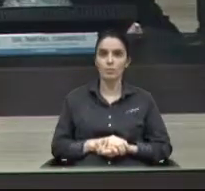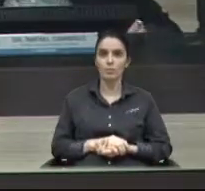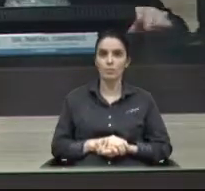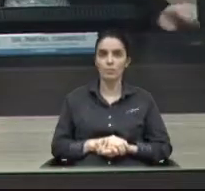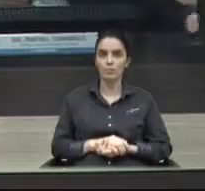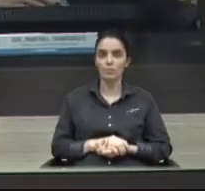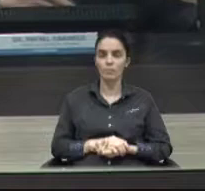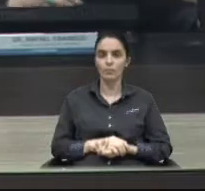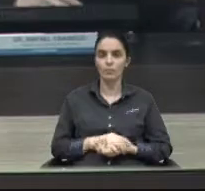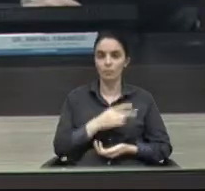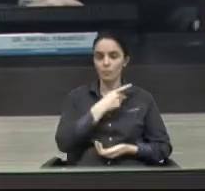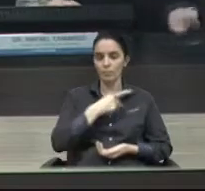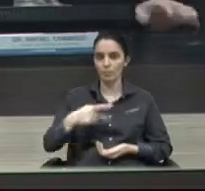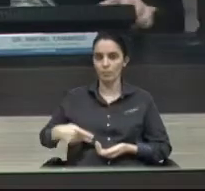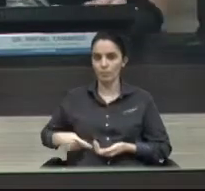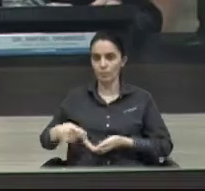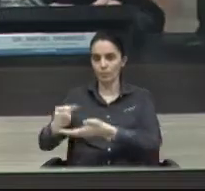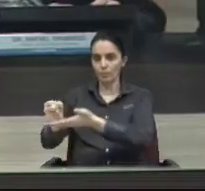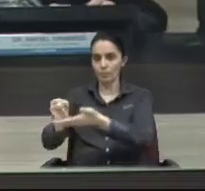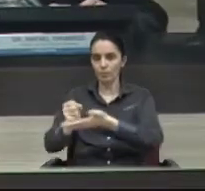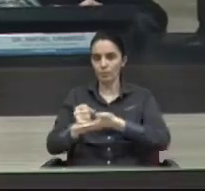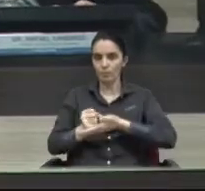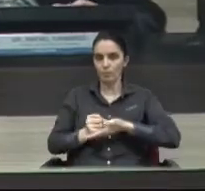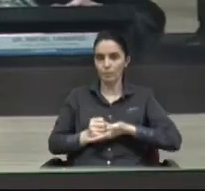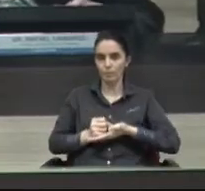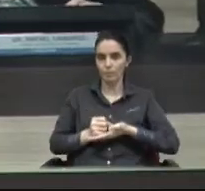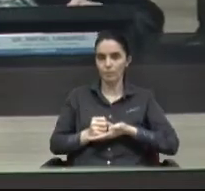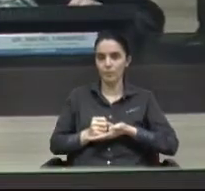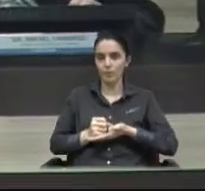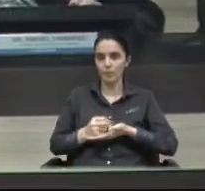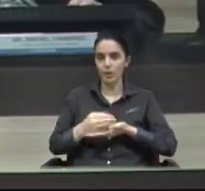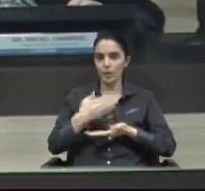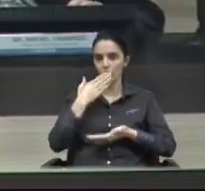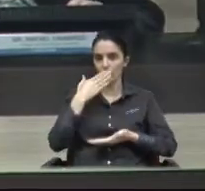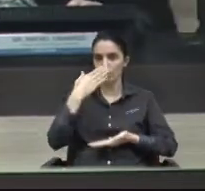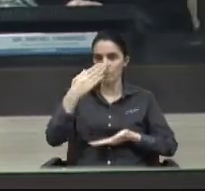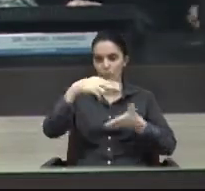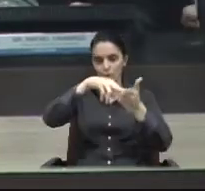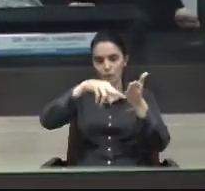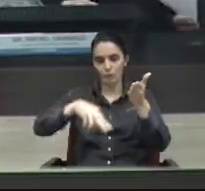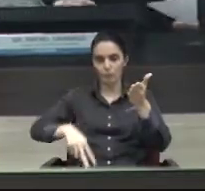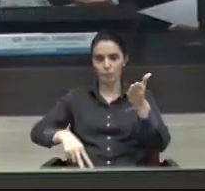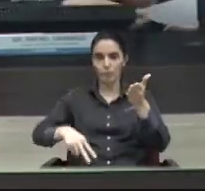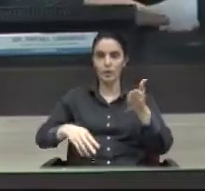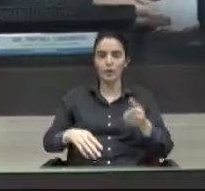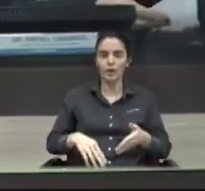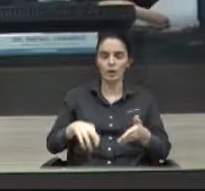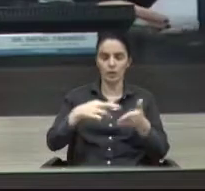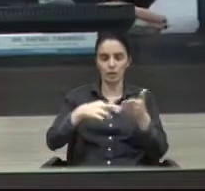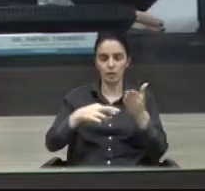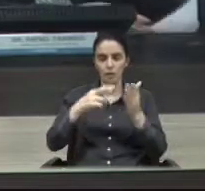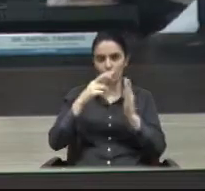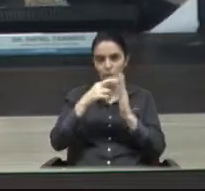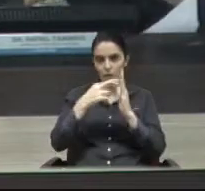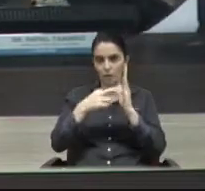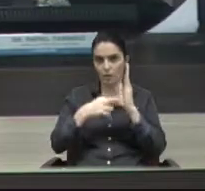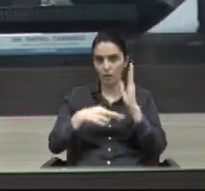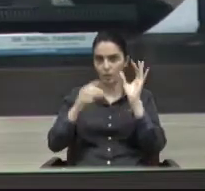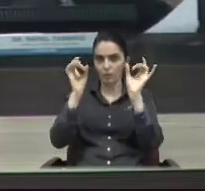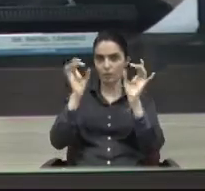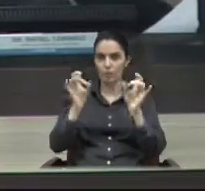Essa presidência recebe o requerimento e solicita a leitura do parecer especial.